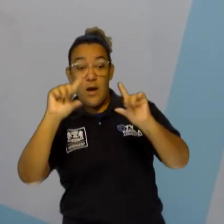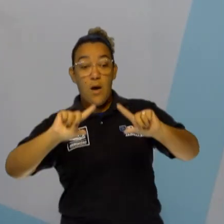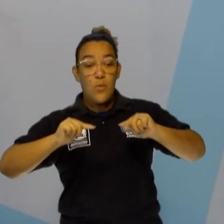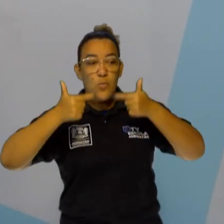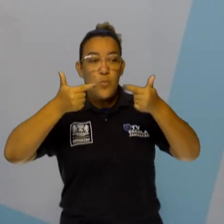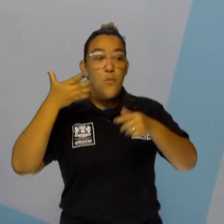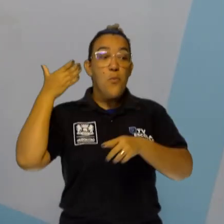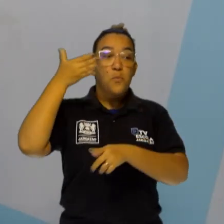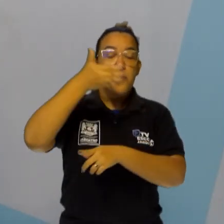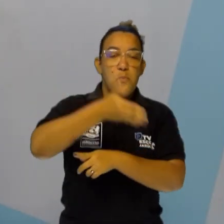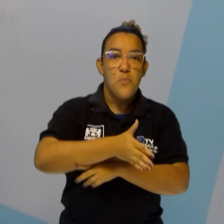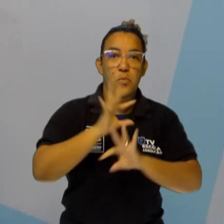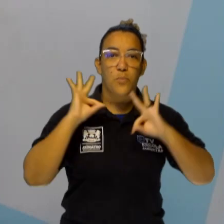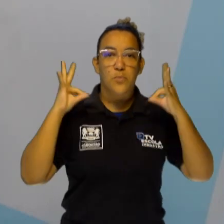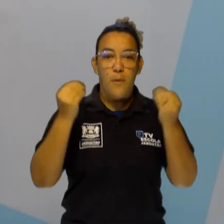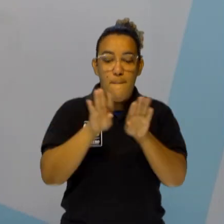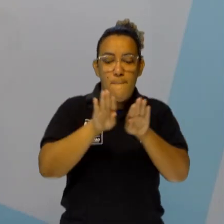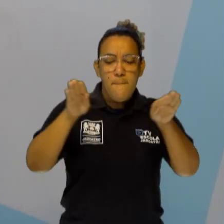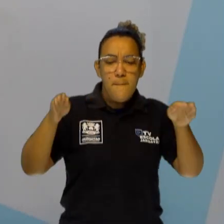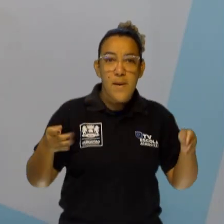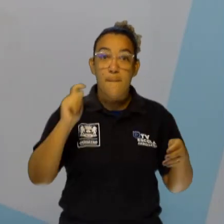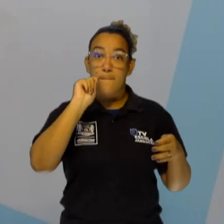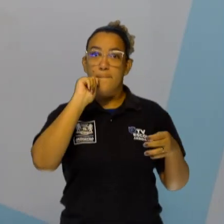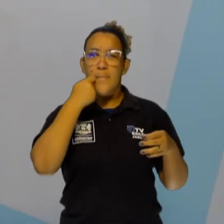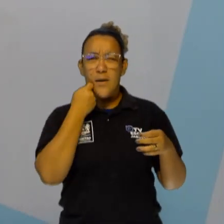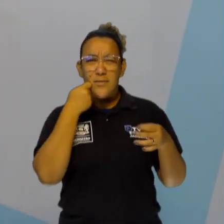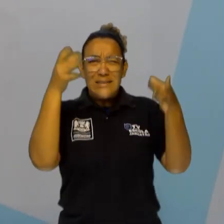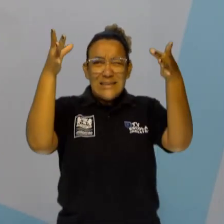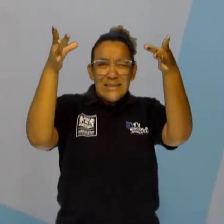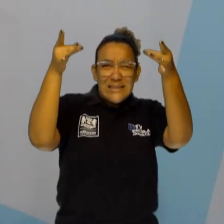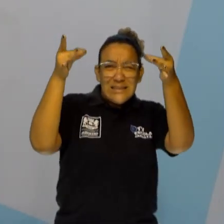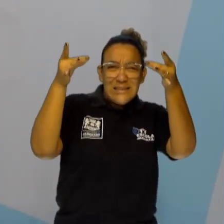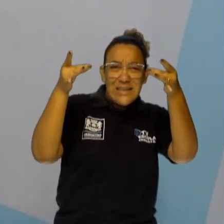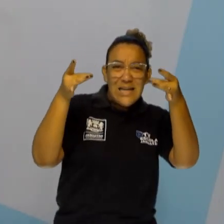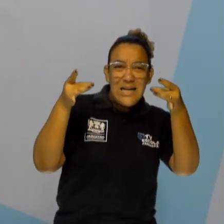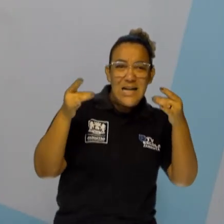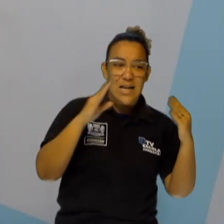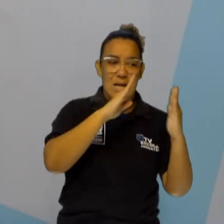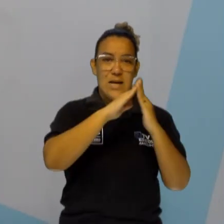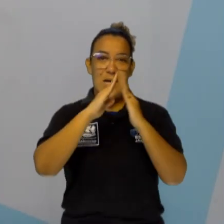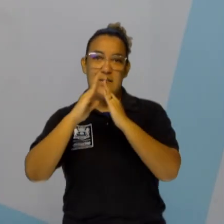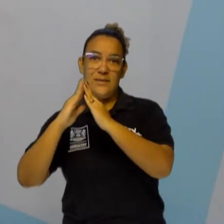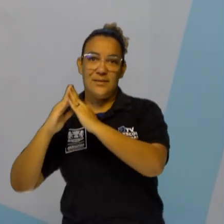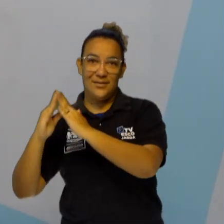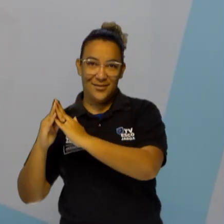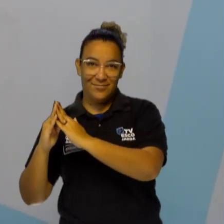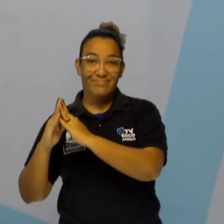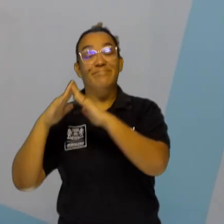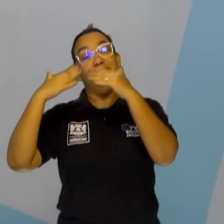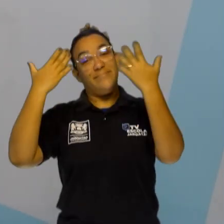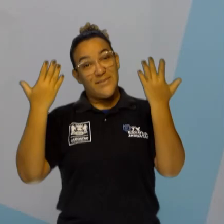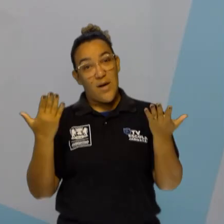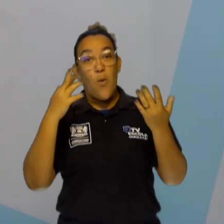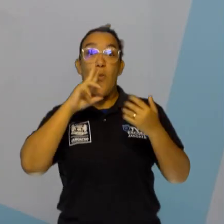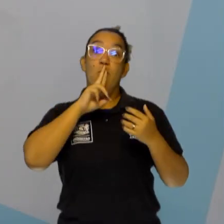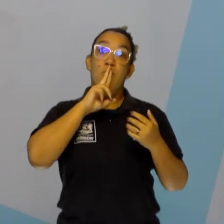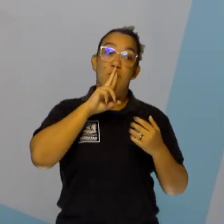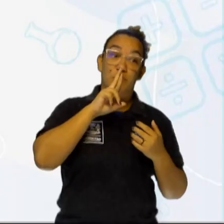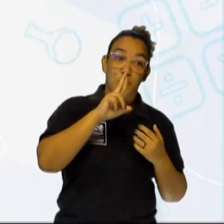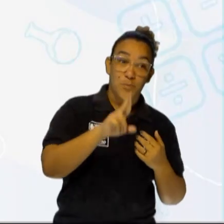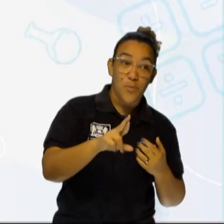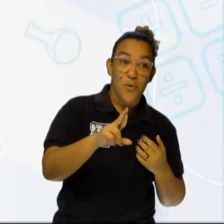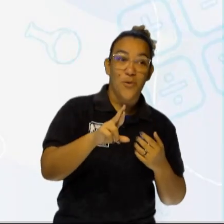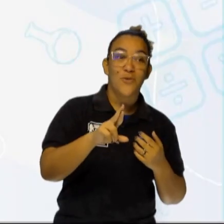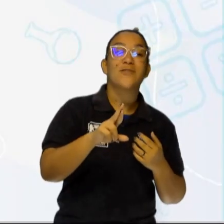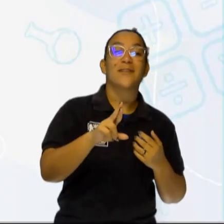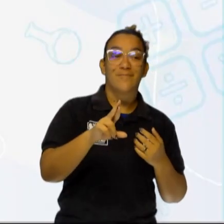em todas as mesas pão. Então a gente vê que ele vai descrevendo como é esse vilarejo, tranquilo? Portanto, certamente nossa sequência aí é